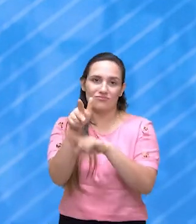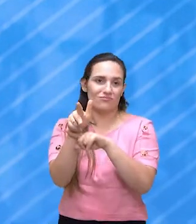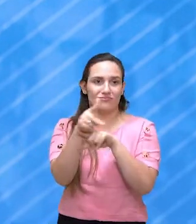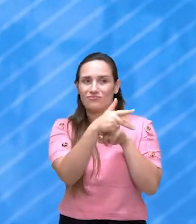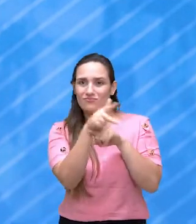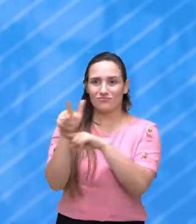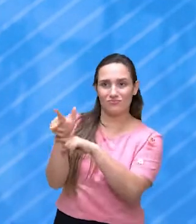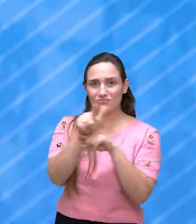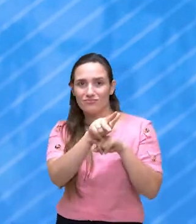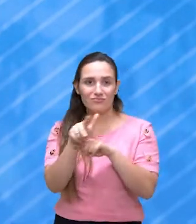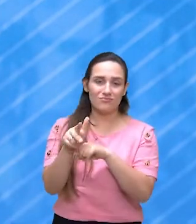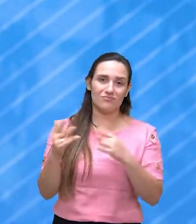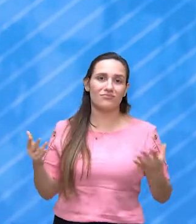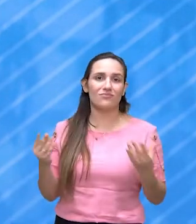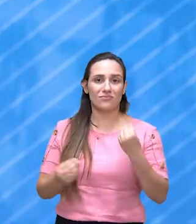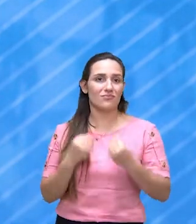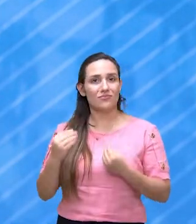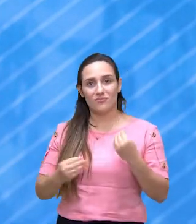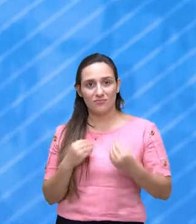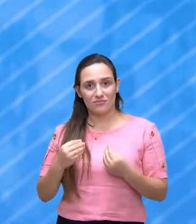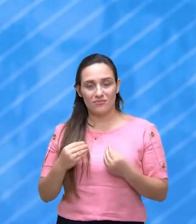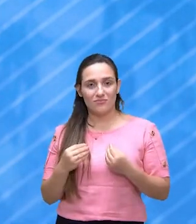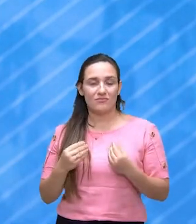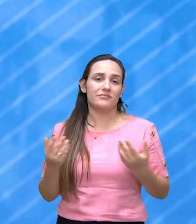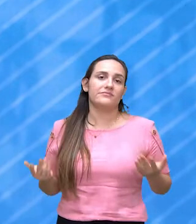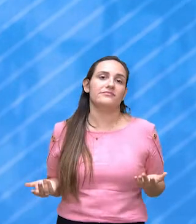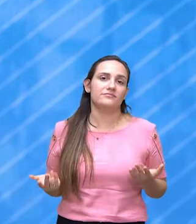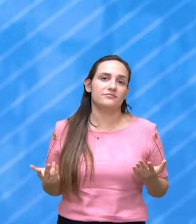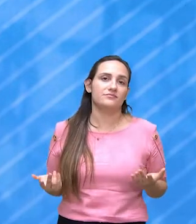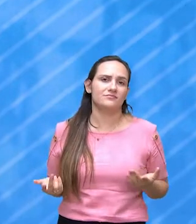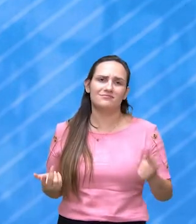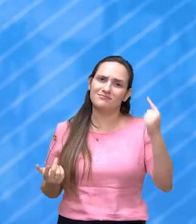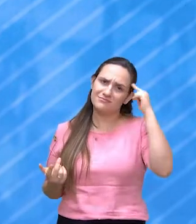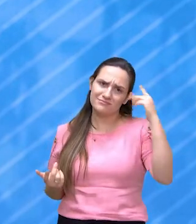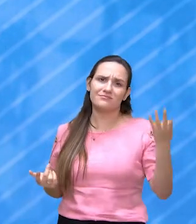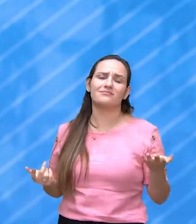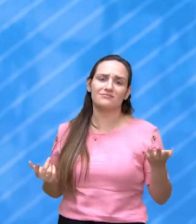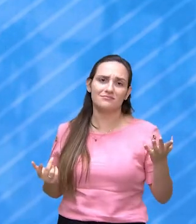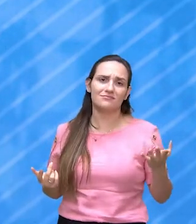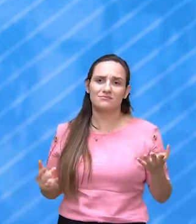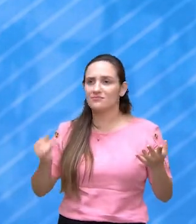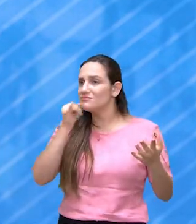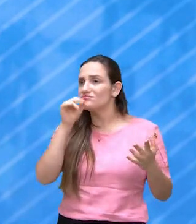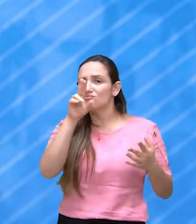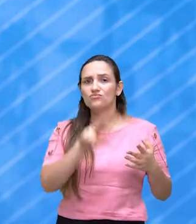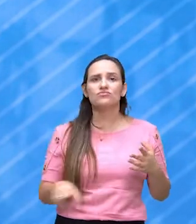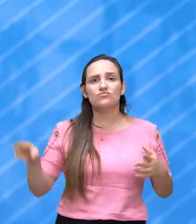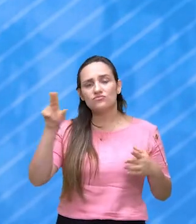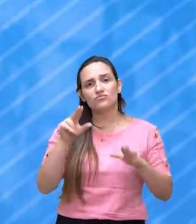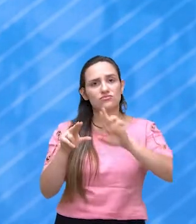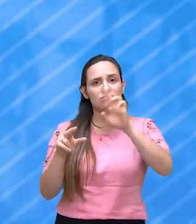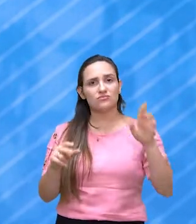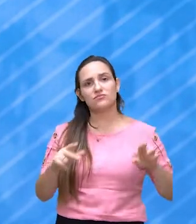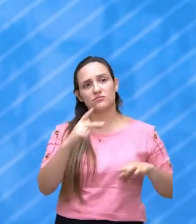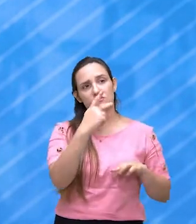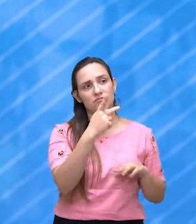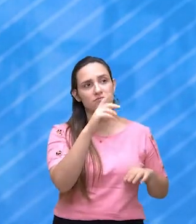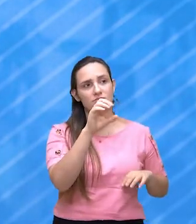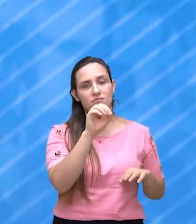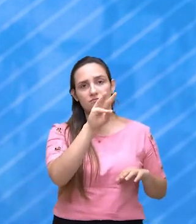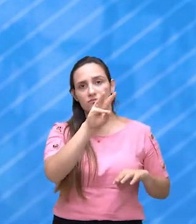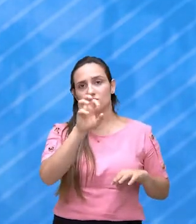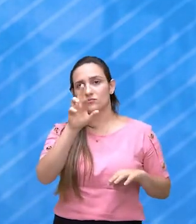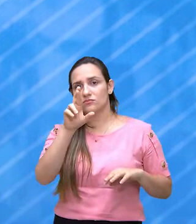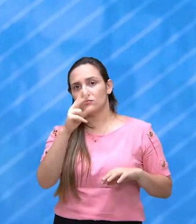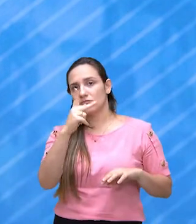adequado para um curso onde eu tenho alunos assistindo numa tela de computador imagina comigo a gente trabalha muito com PowerPoint é